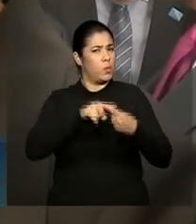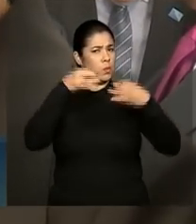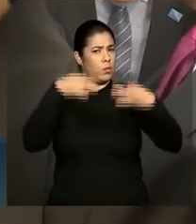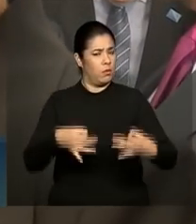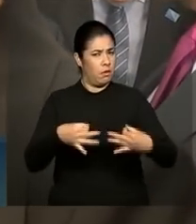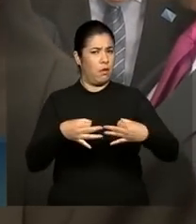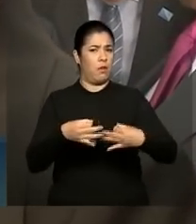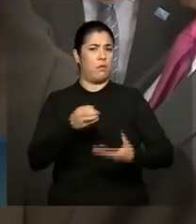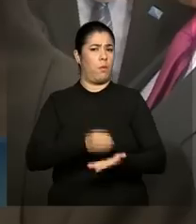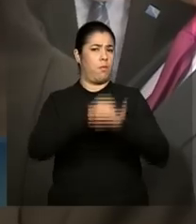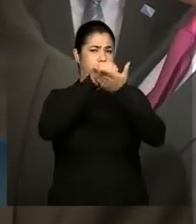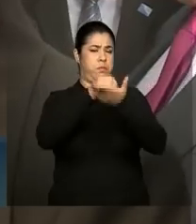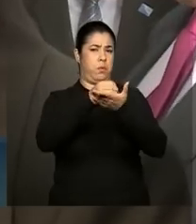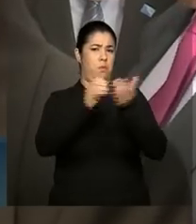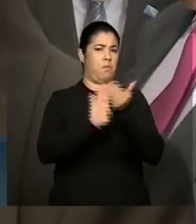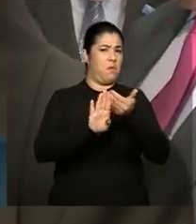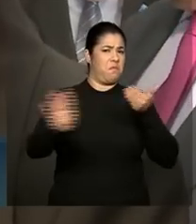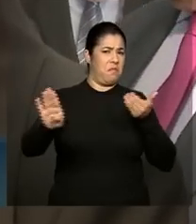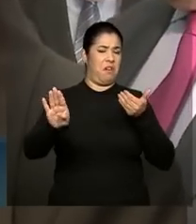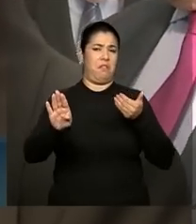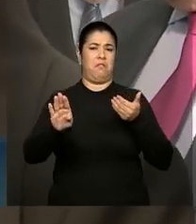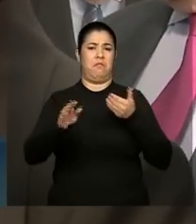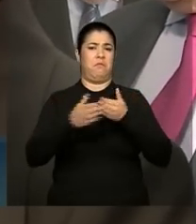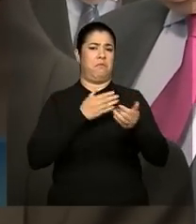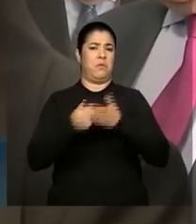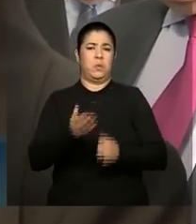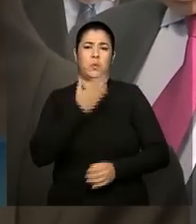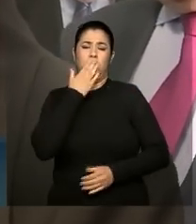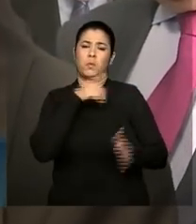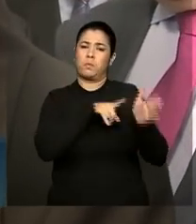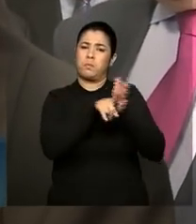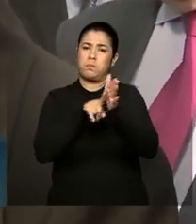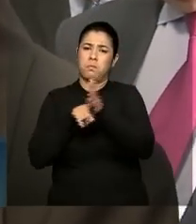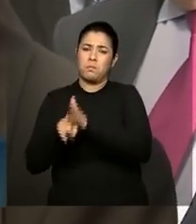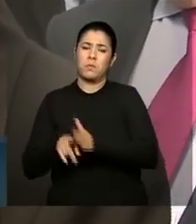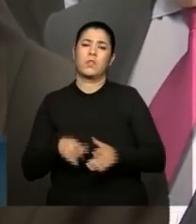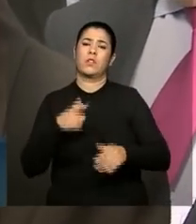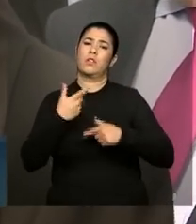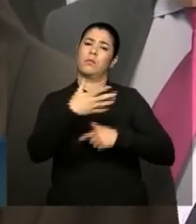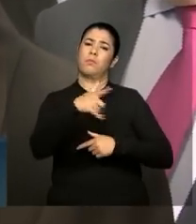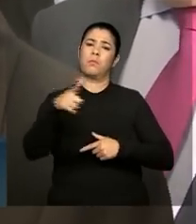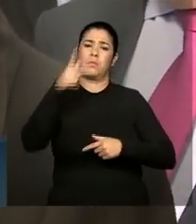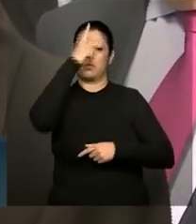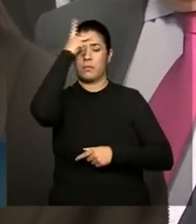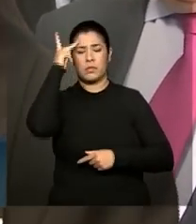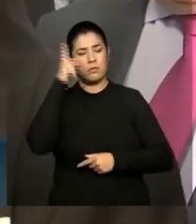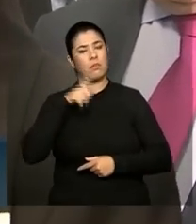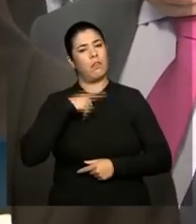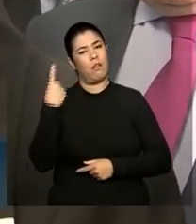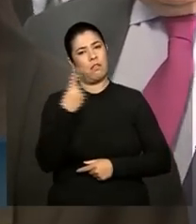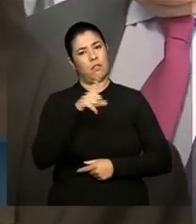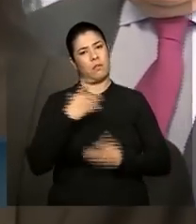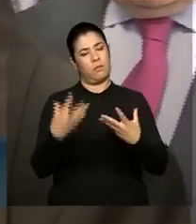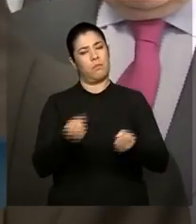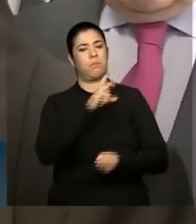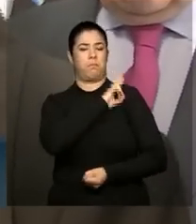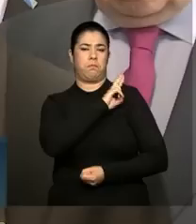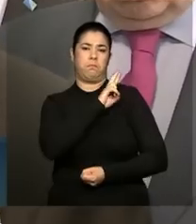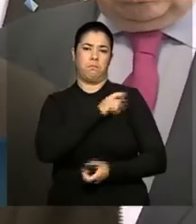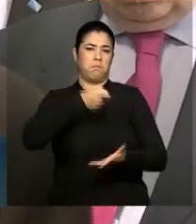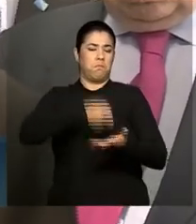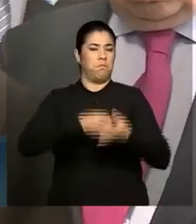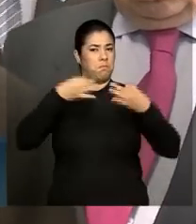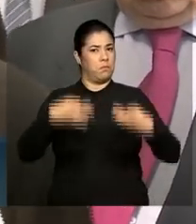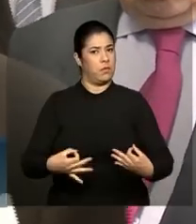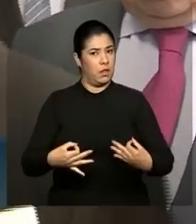ou impedir qualquer investigação ou qualquer punição a quem quer que seja. Significa... Doa a quem doer. Agora,